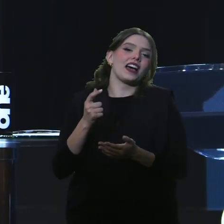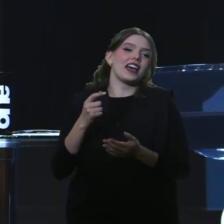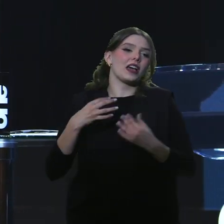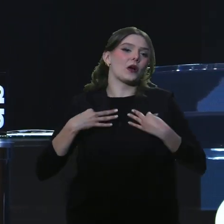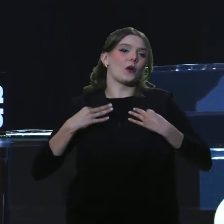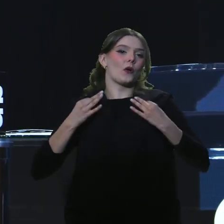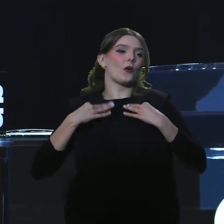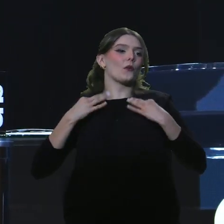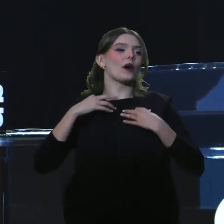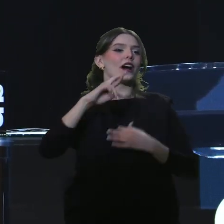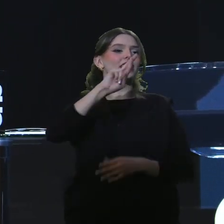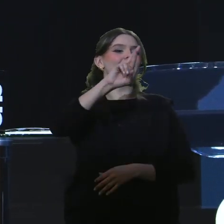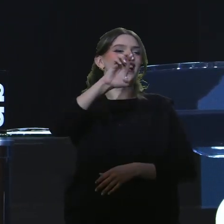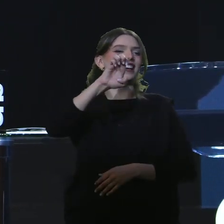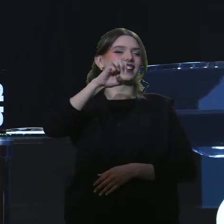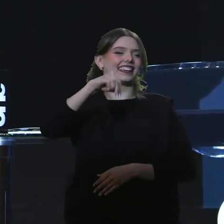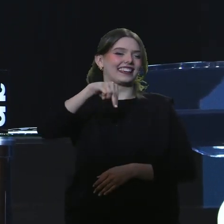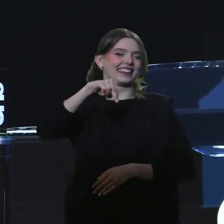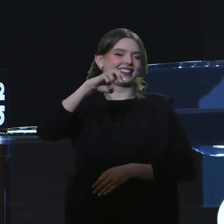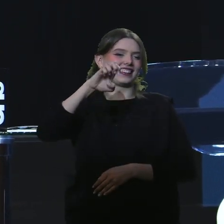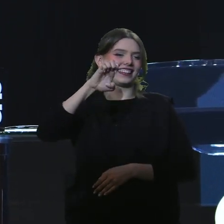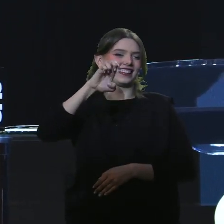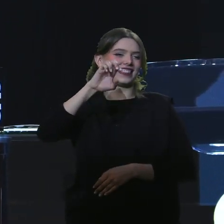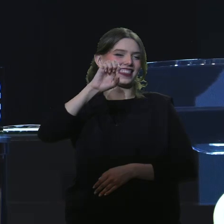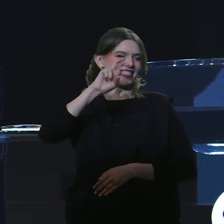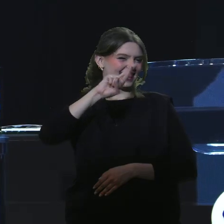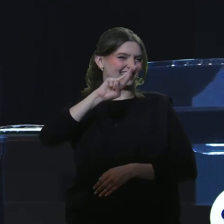Você encontra as pessoas com a blusa igual a tua, né? Tá ligado também?